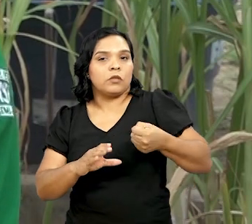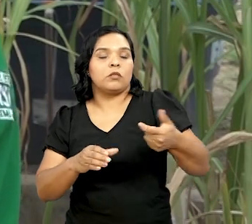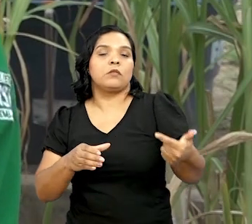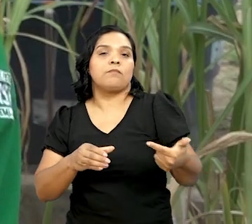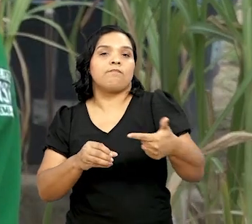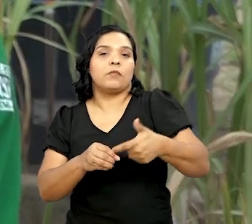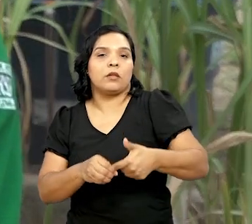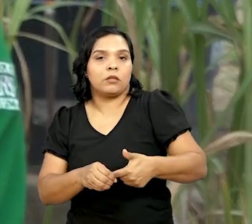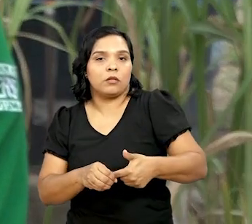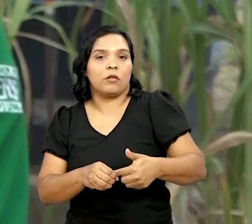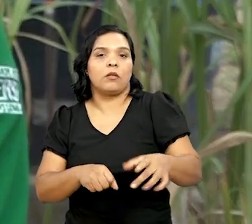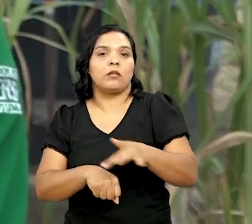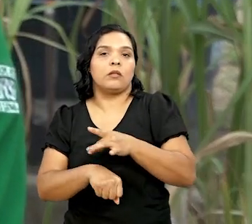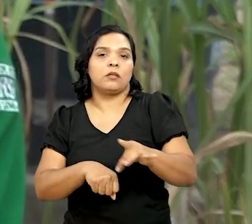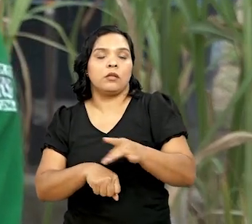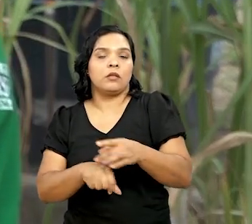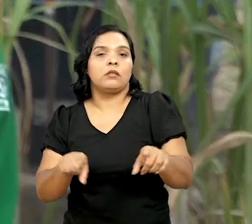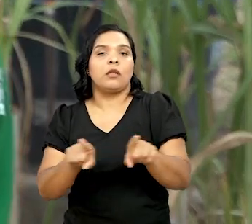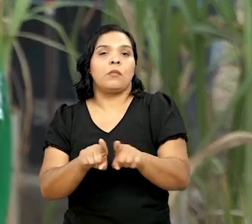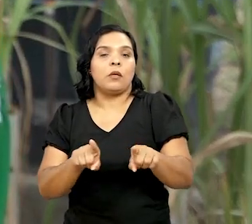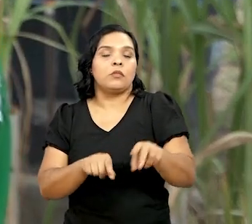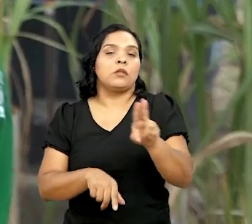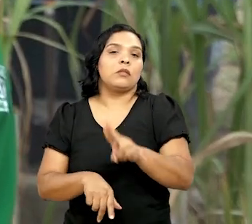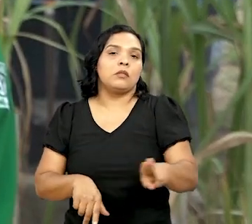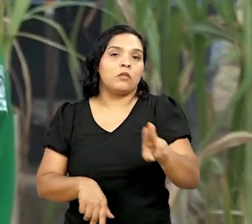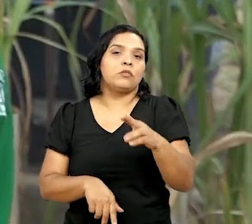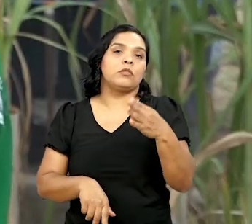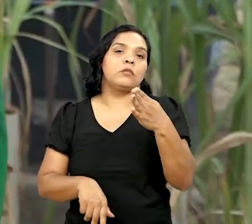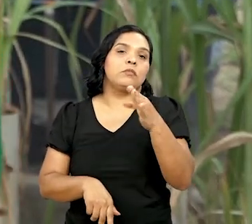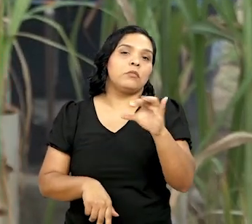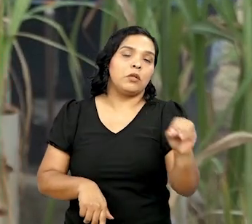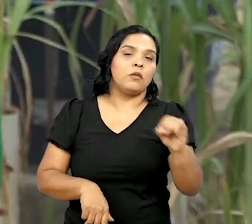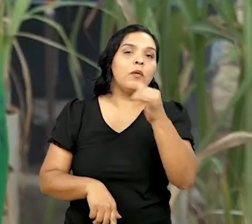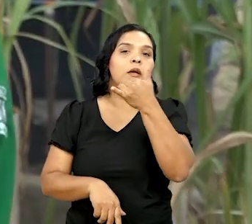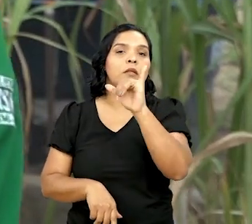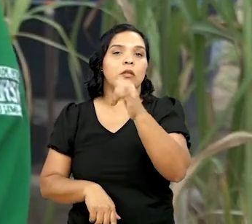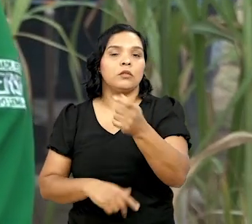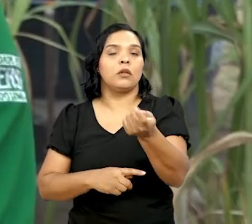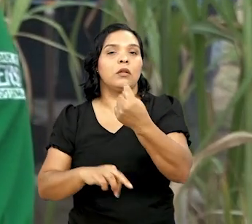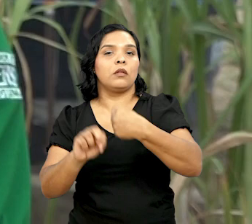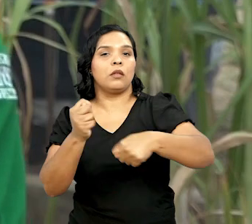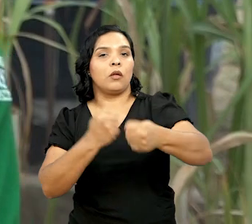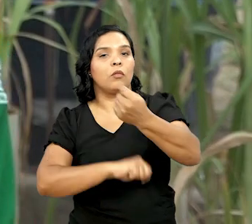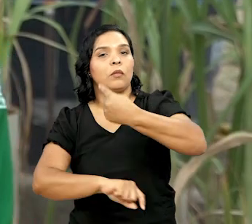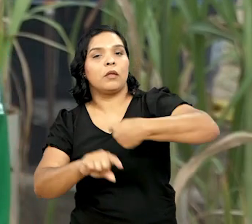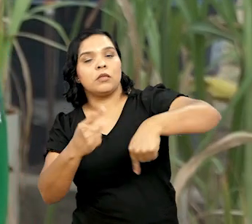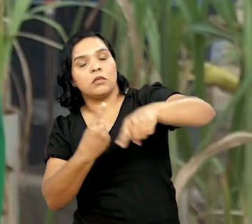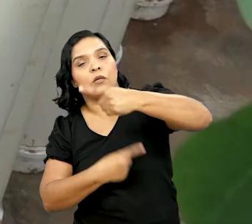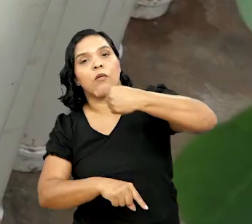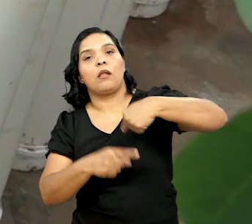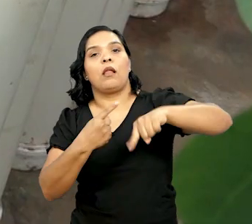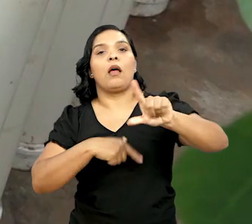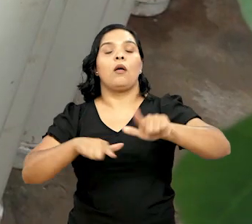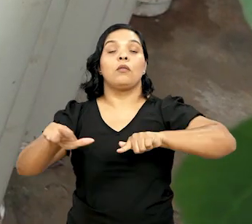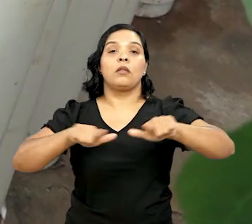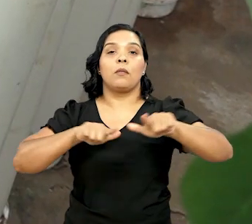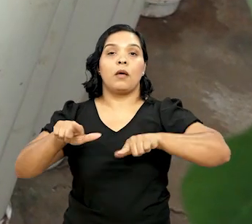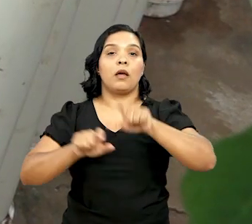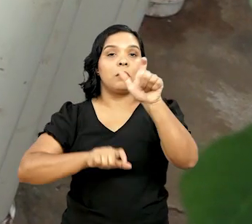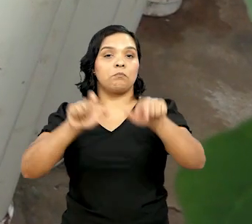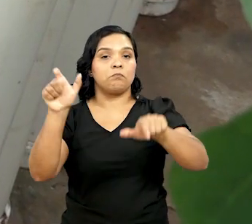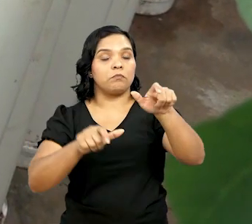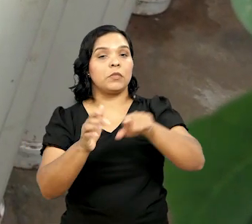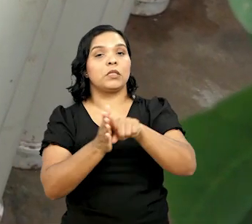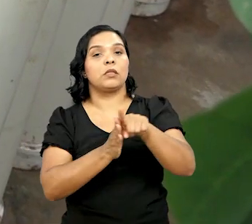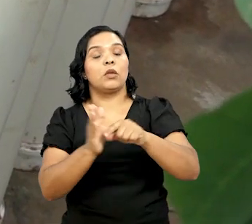extração de petróleo para a produção de biodiesel, ou seja, produção de bioenergia, assim cumprindo uma das determinações da economia circular. O trabalho é